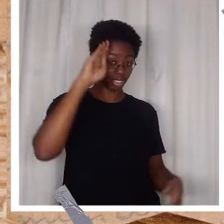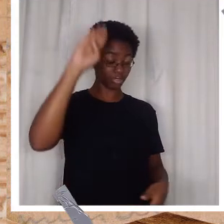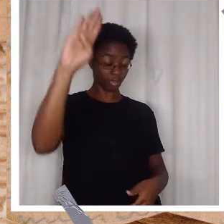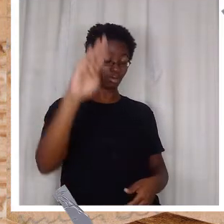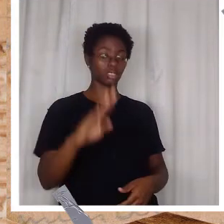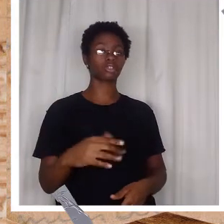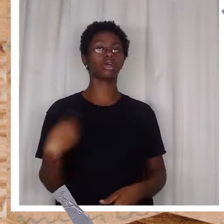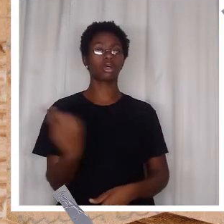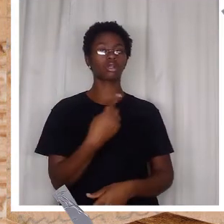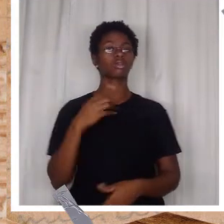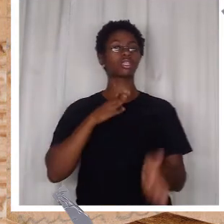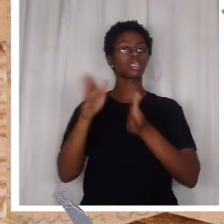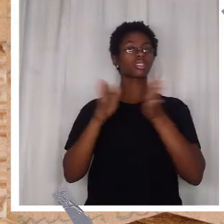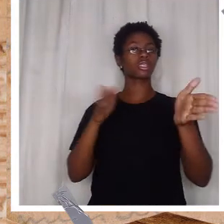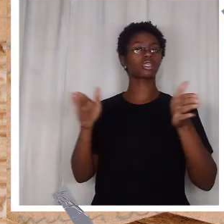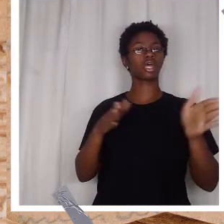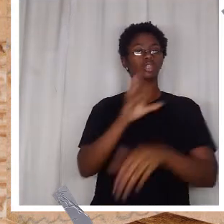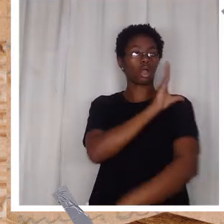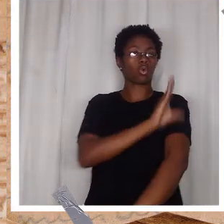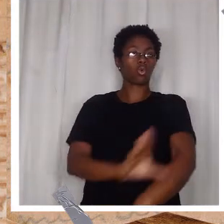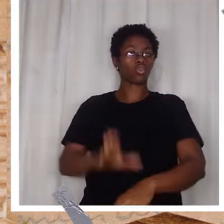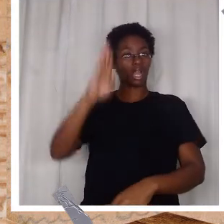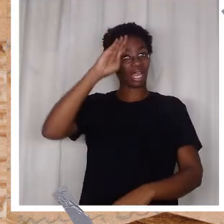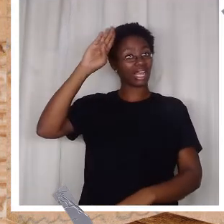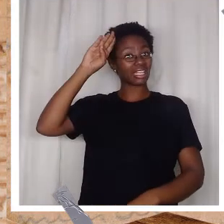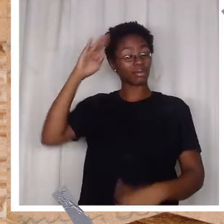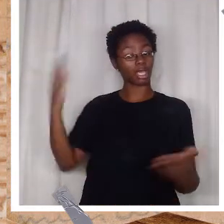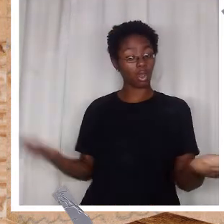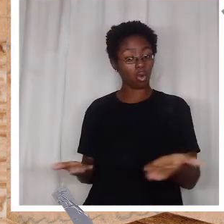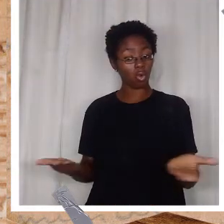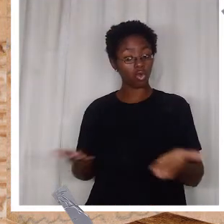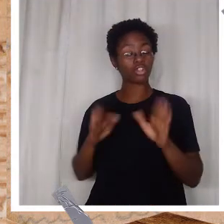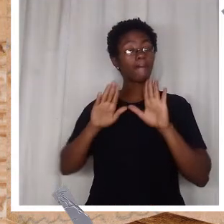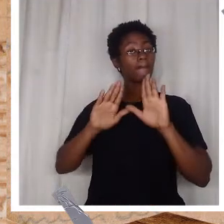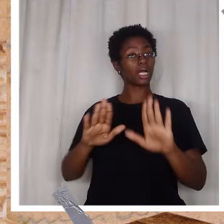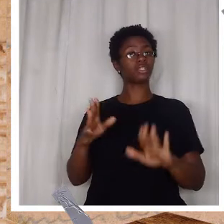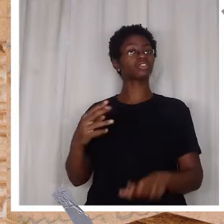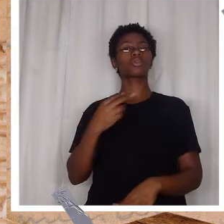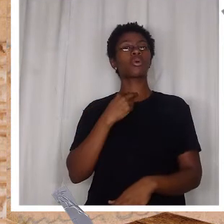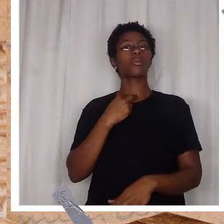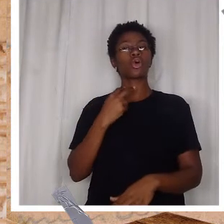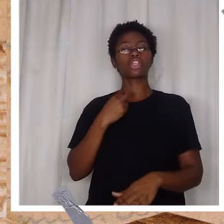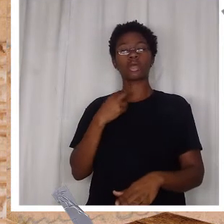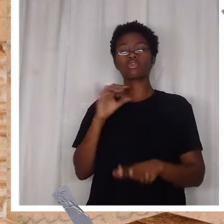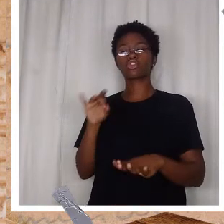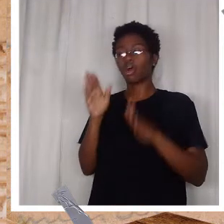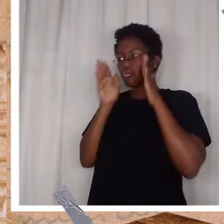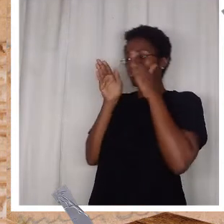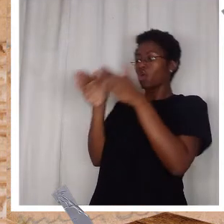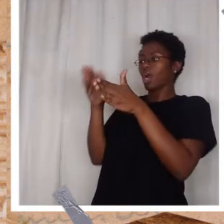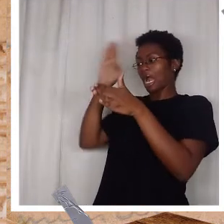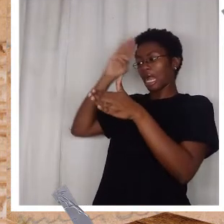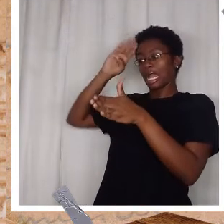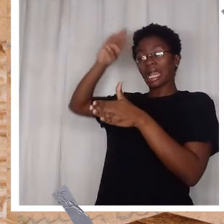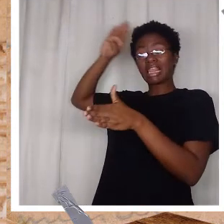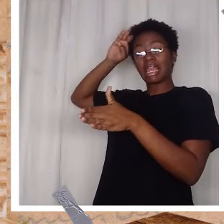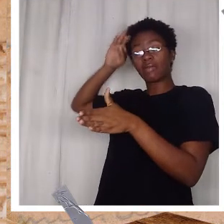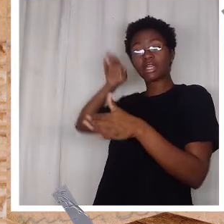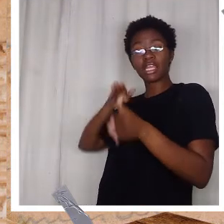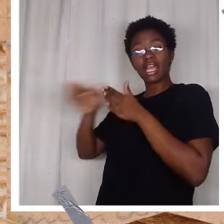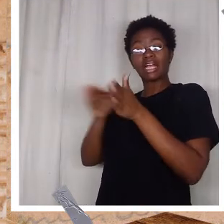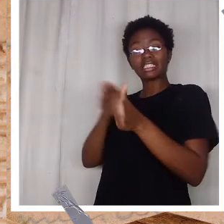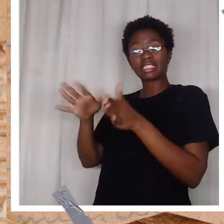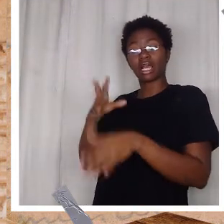acesso à cultura acadêmica, mas nós não podemos nos restringir à cultura acadêmica para acessarmos o conhecimento